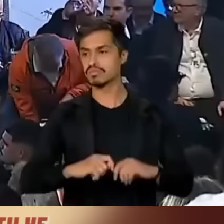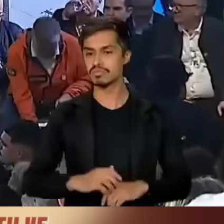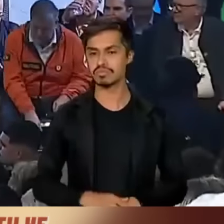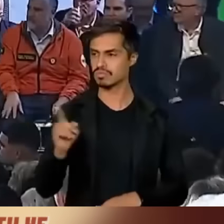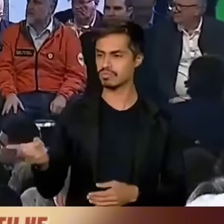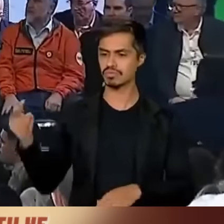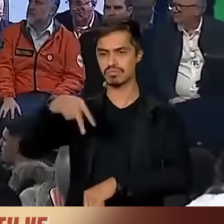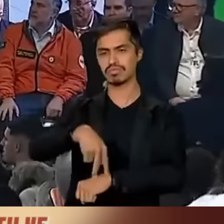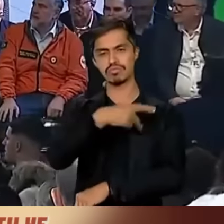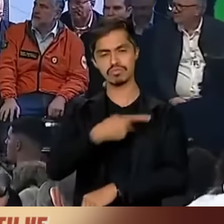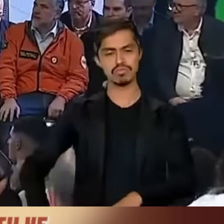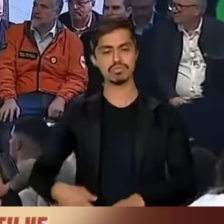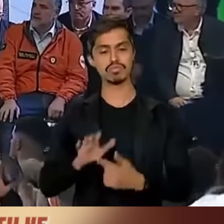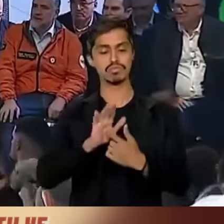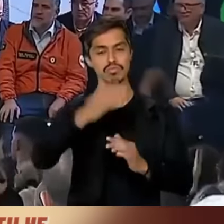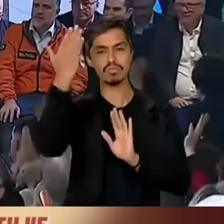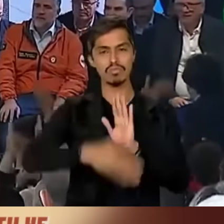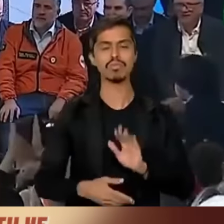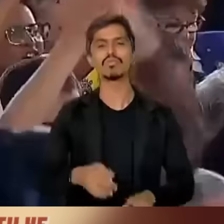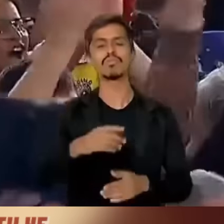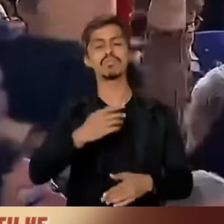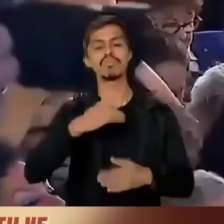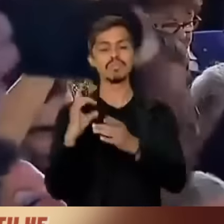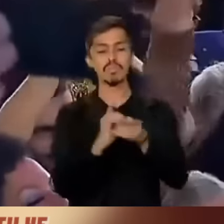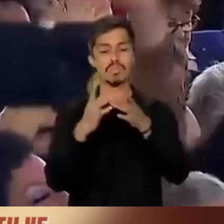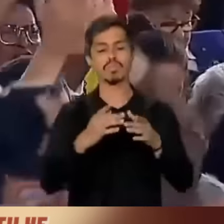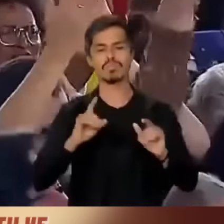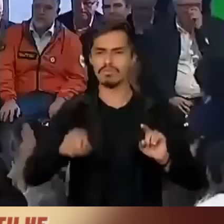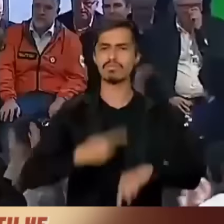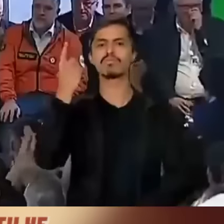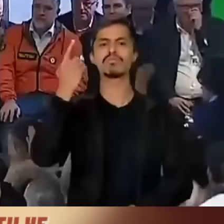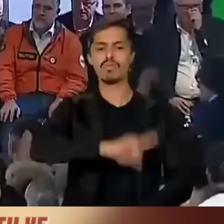uma prova de que a democracia e a vontade do povo prevalecem.